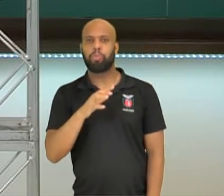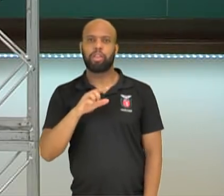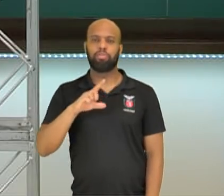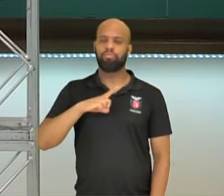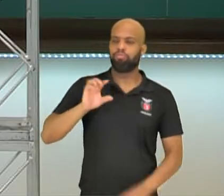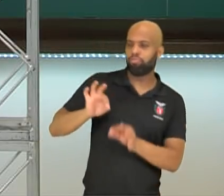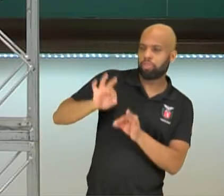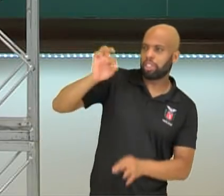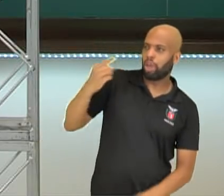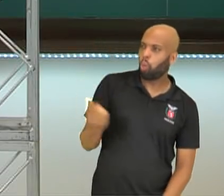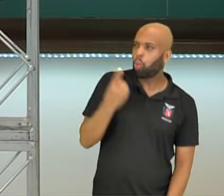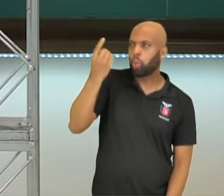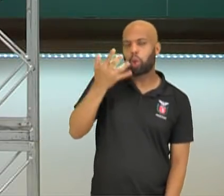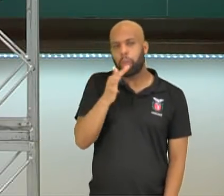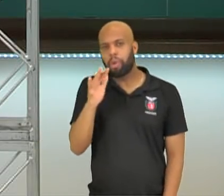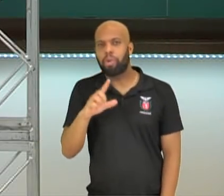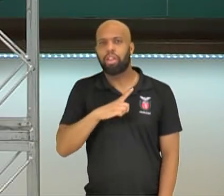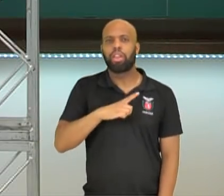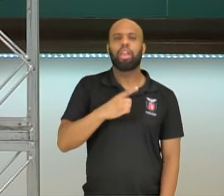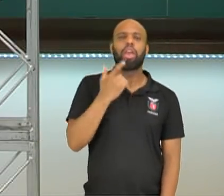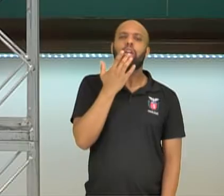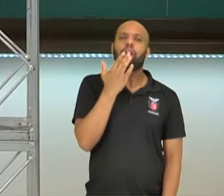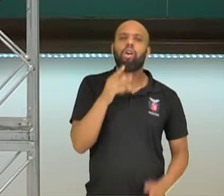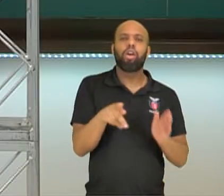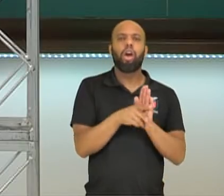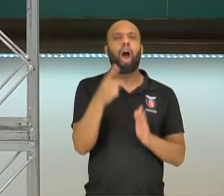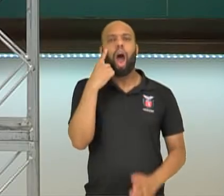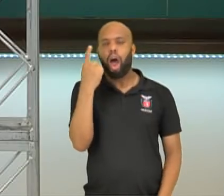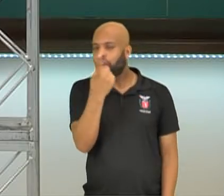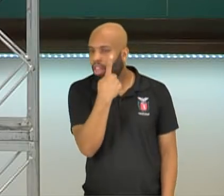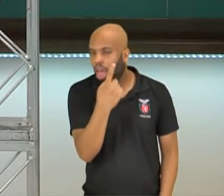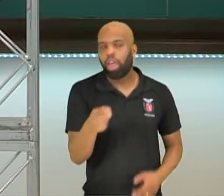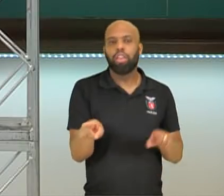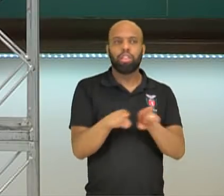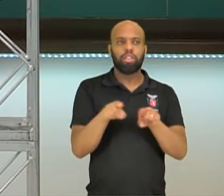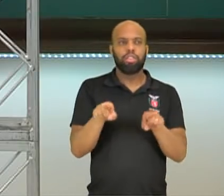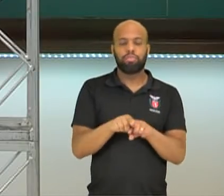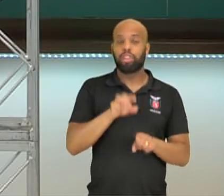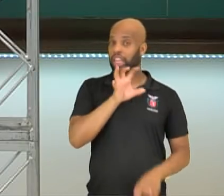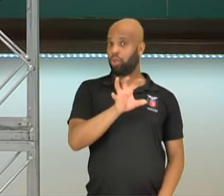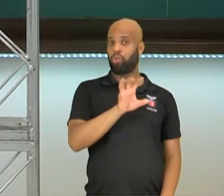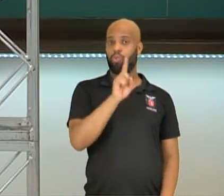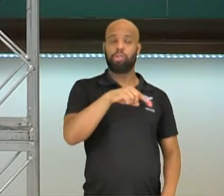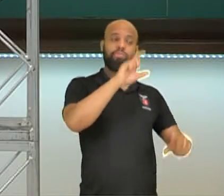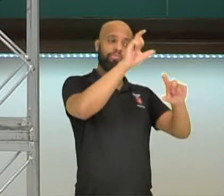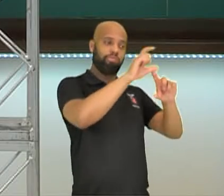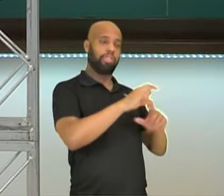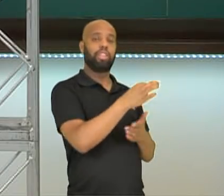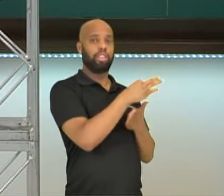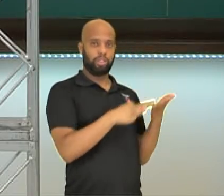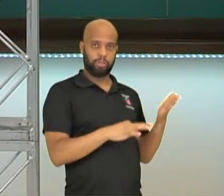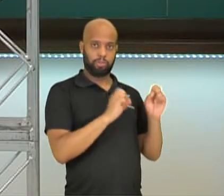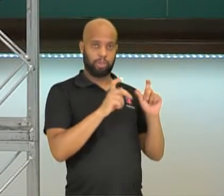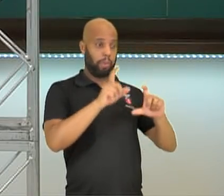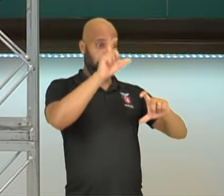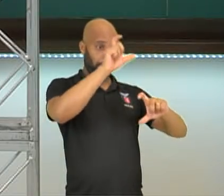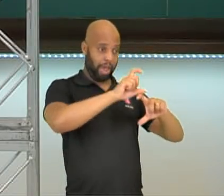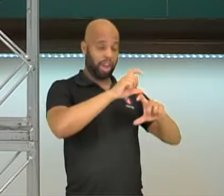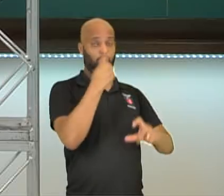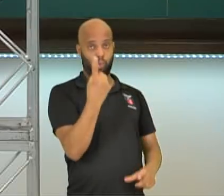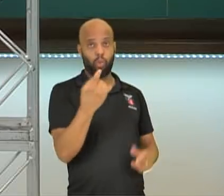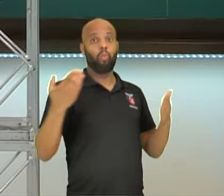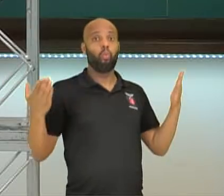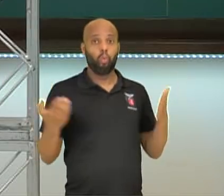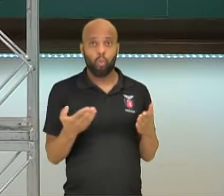mediana, tal, a cor dos meus olhos, a cor, enfim. Tá, Isso em prosa, um parágrafo.